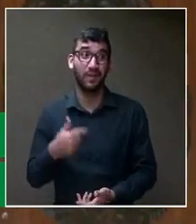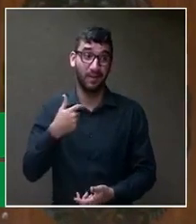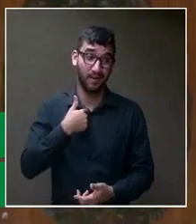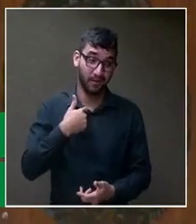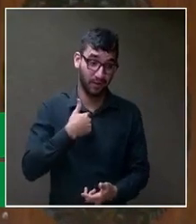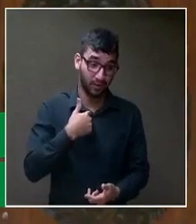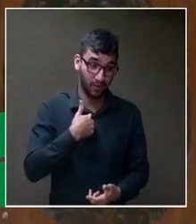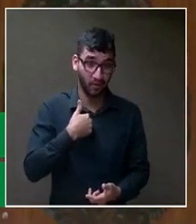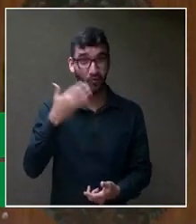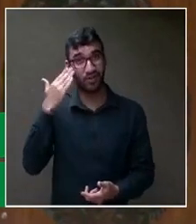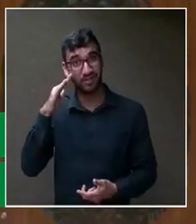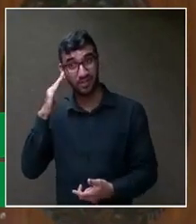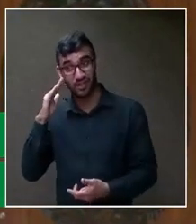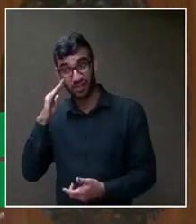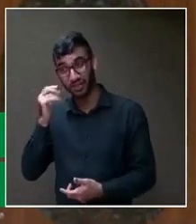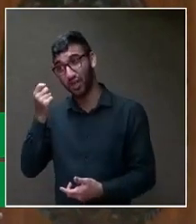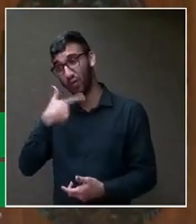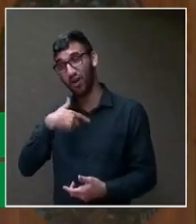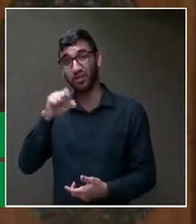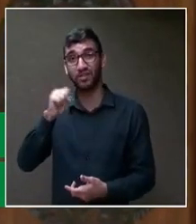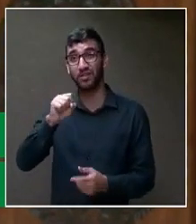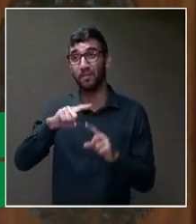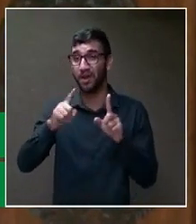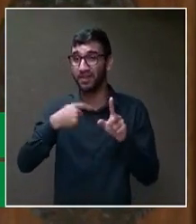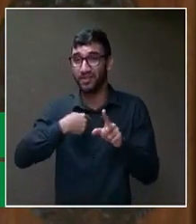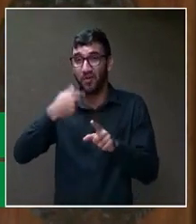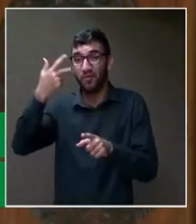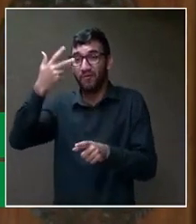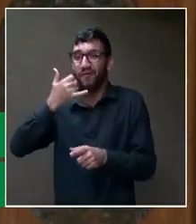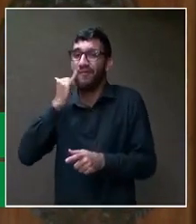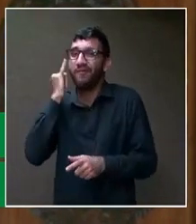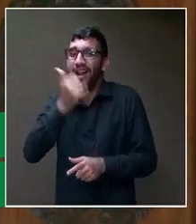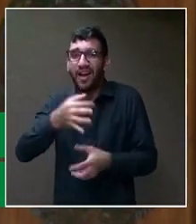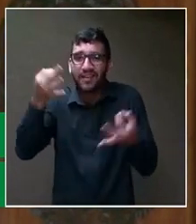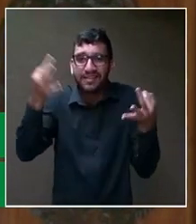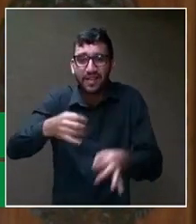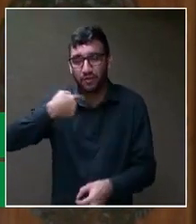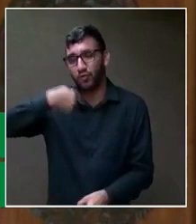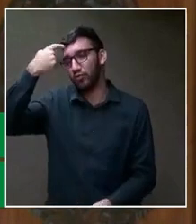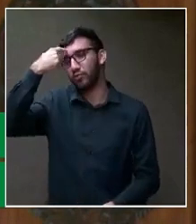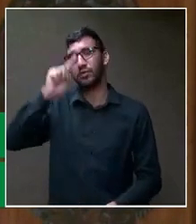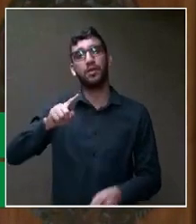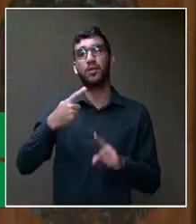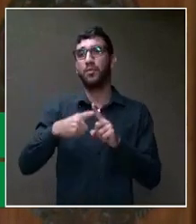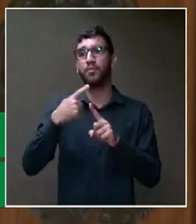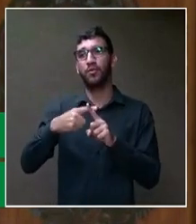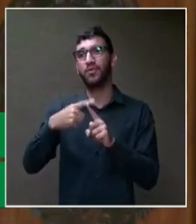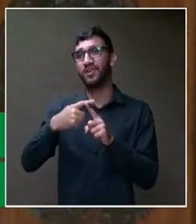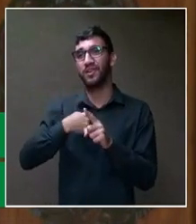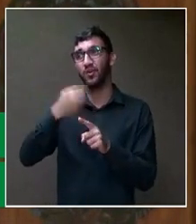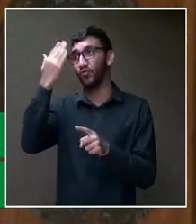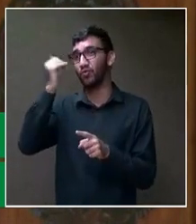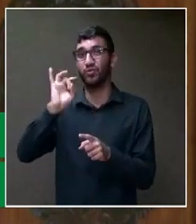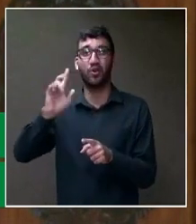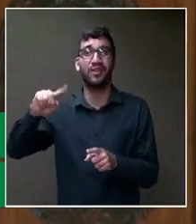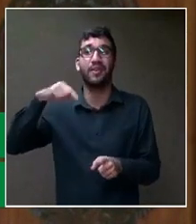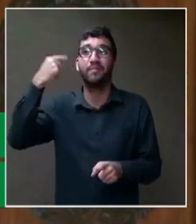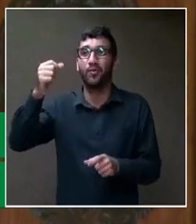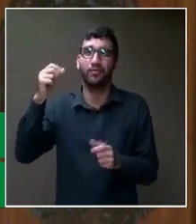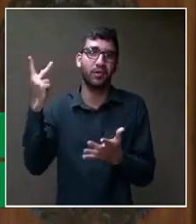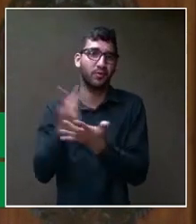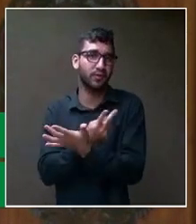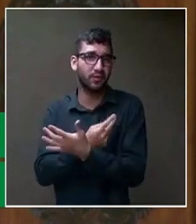vi, eu entendi, acho que sim, mas eu não sei lhe informar direito, porque eu fiquei sabendo uma hora depois, né, do